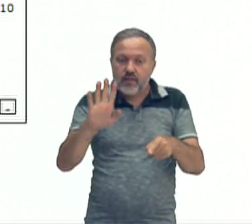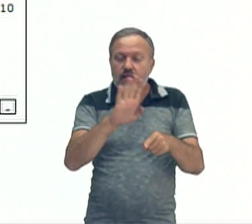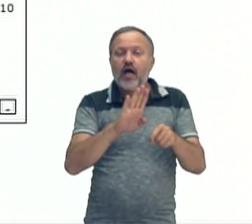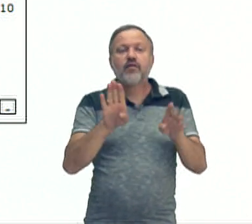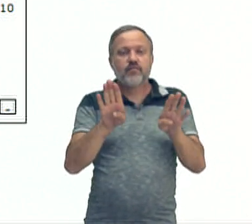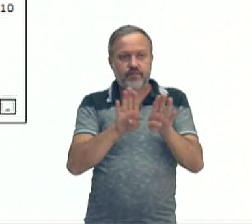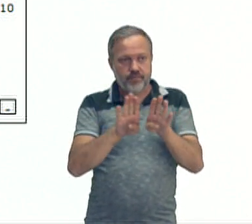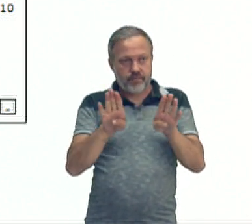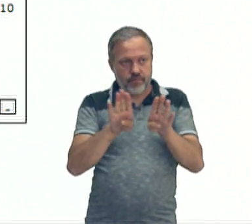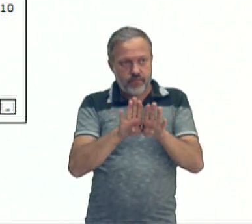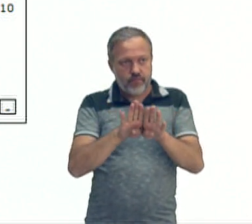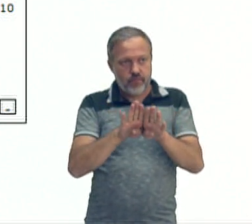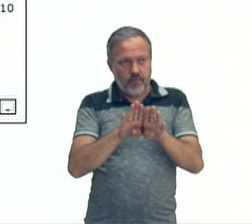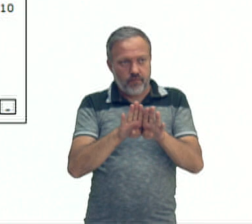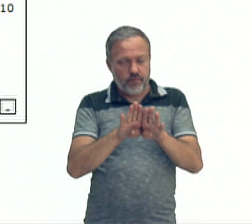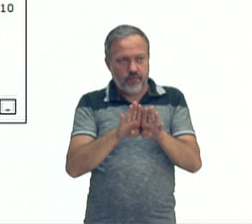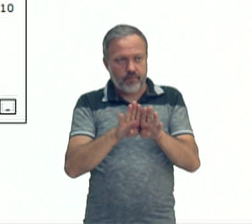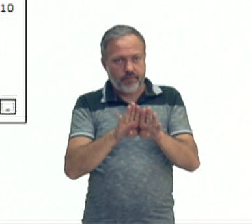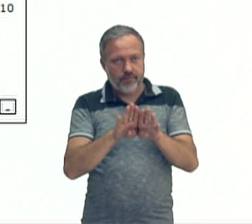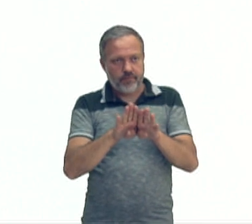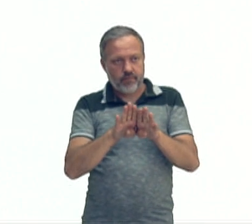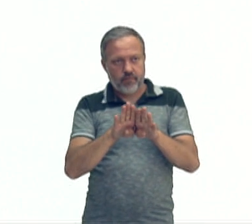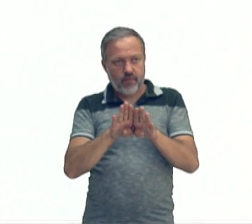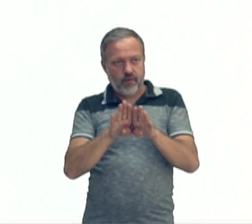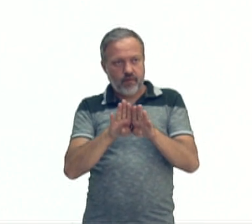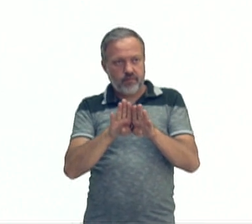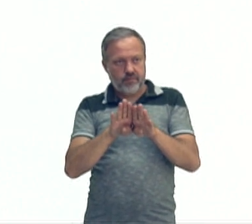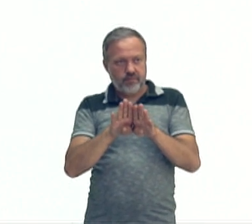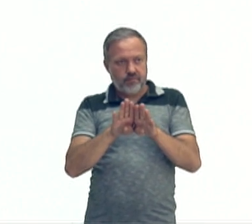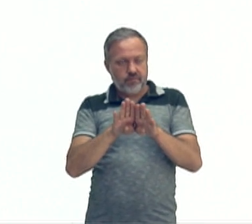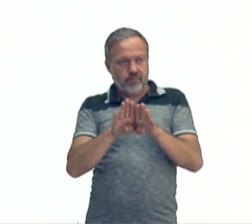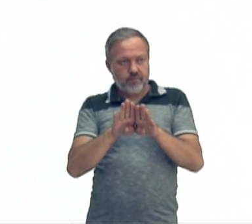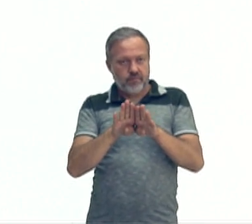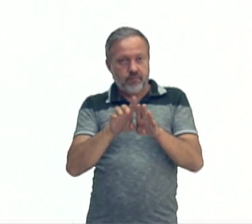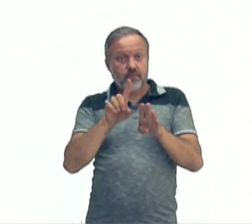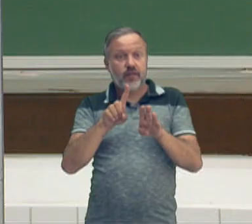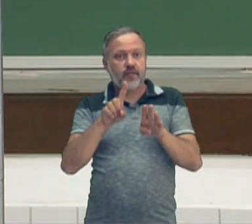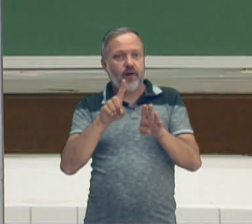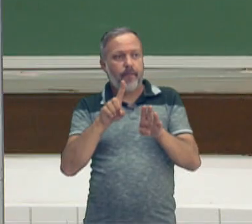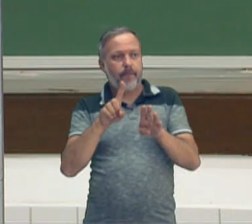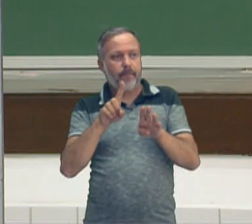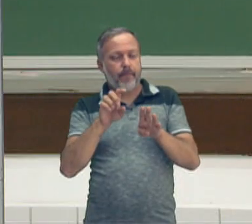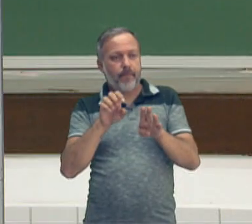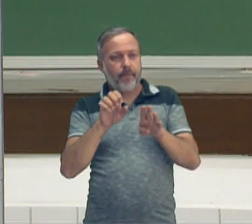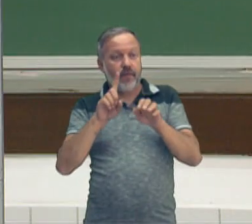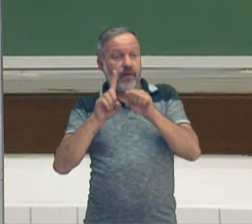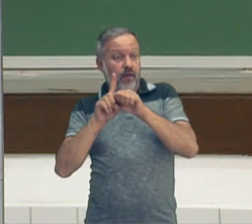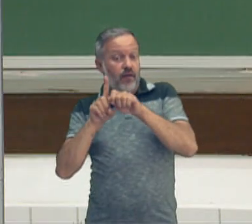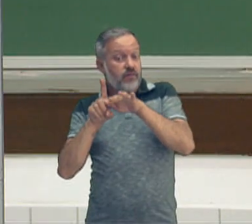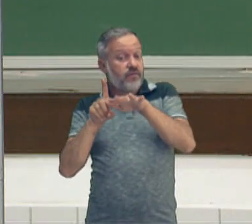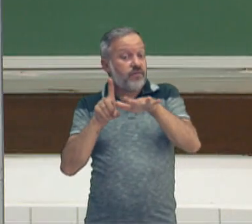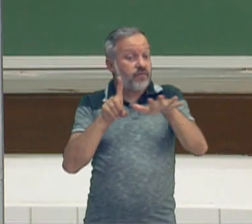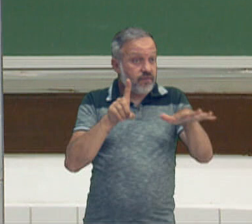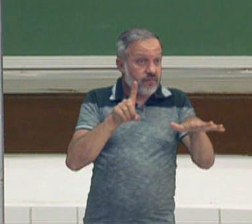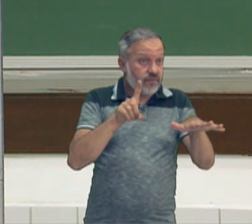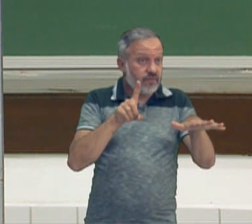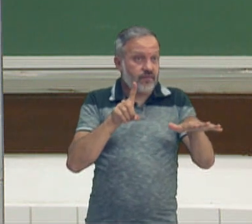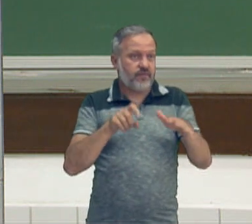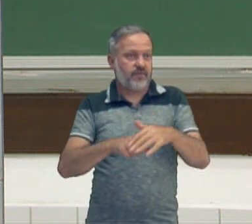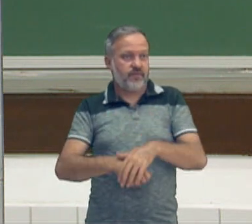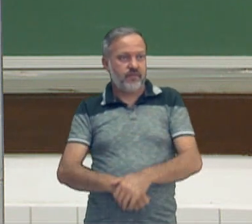acabaram recebendo? Então é isso. Esse processo de migração leva a essa condição.